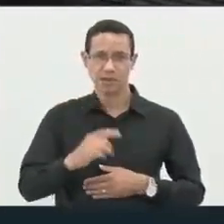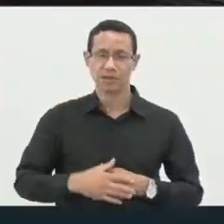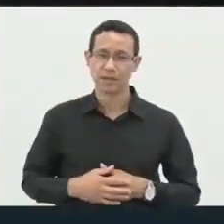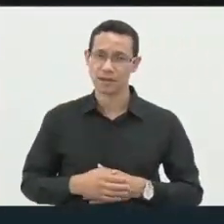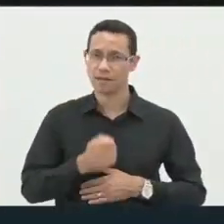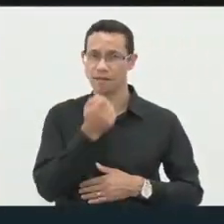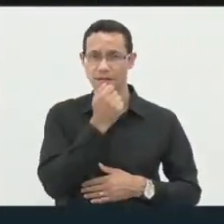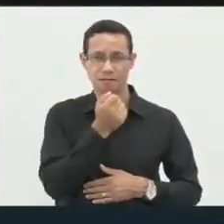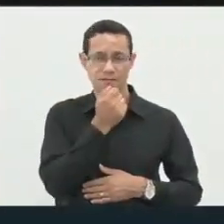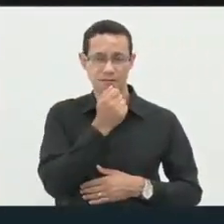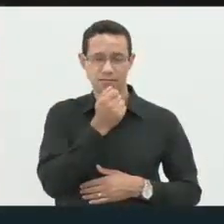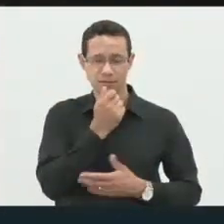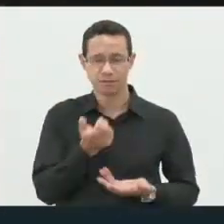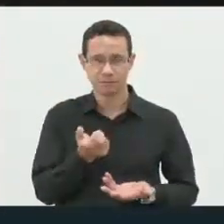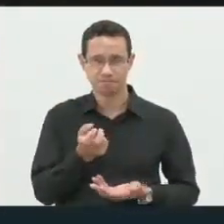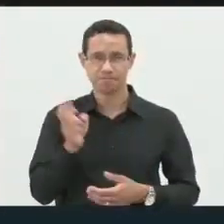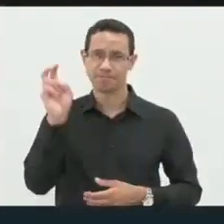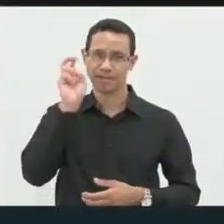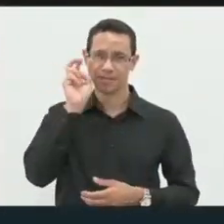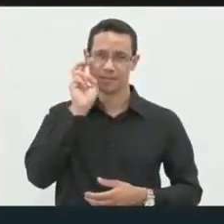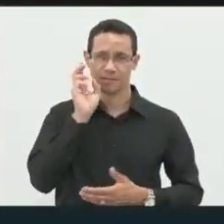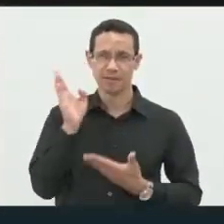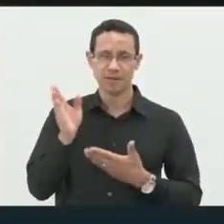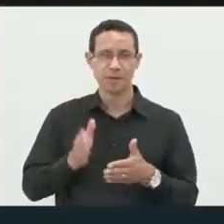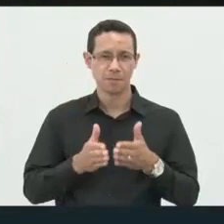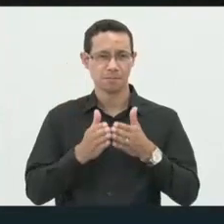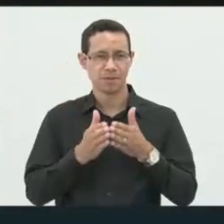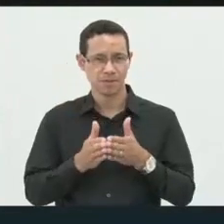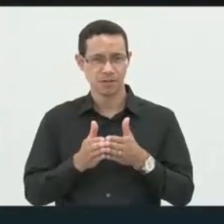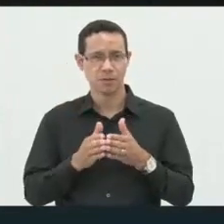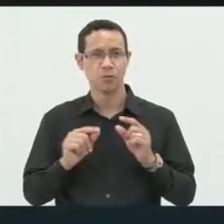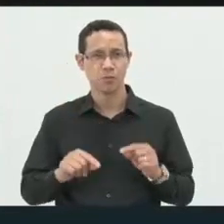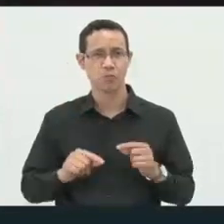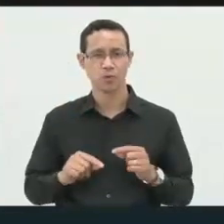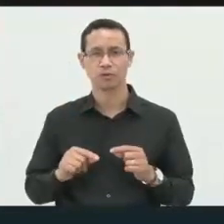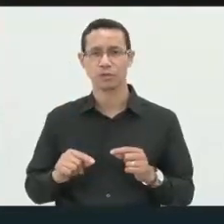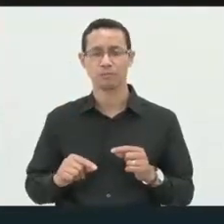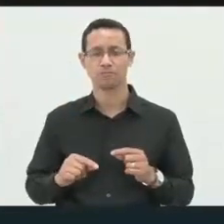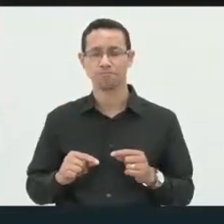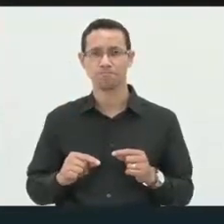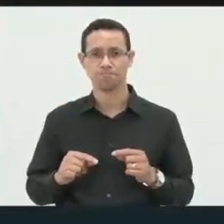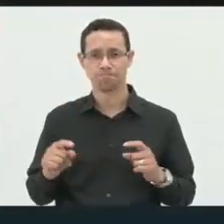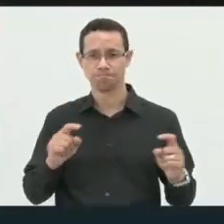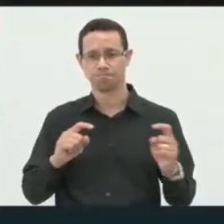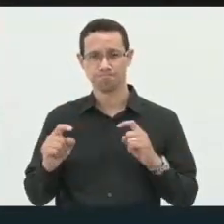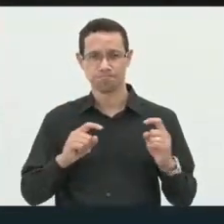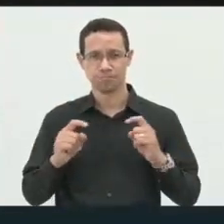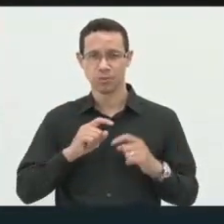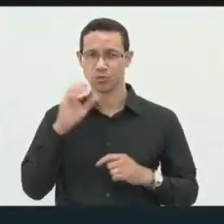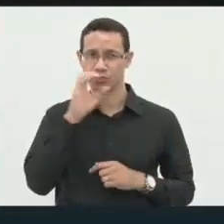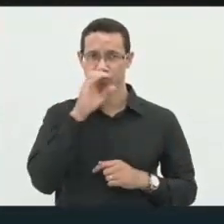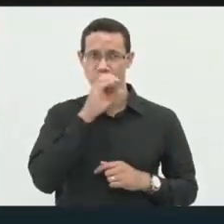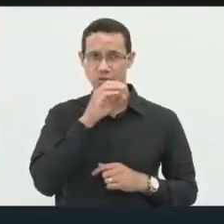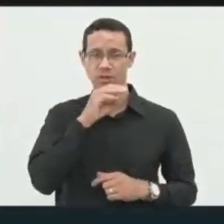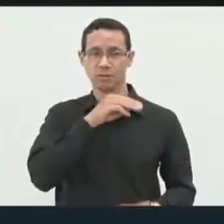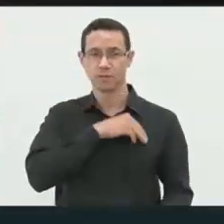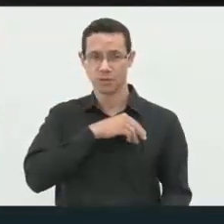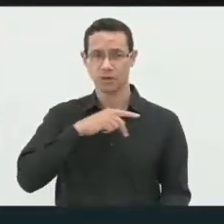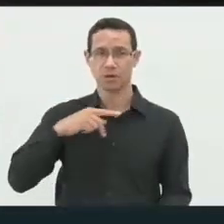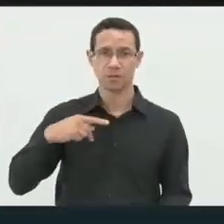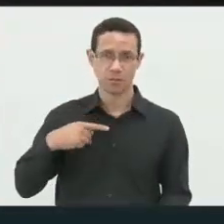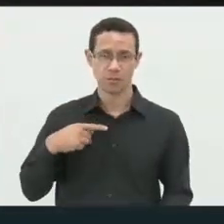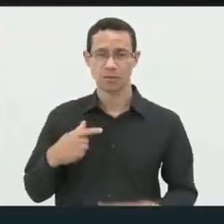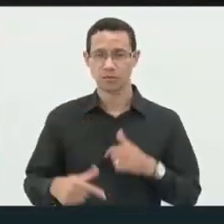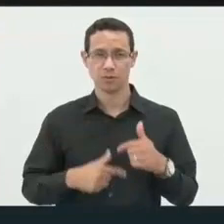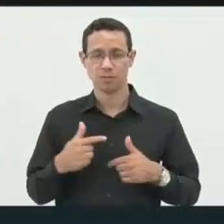eu fiz uma petição pedindo uma audiência de forma urgente com ministério público para